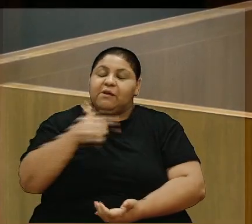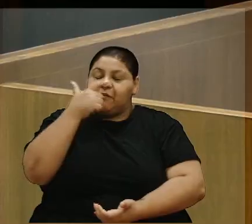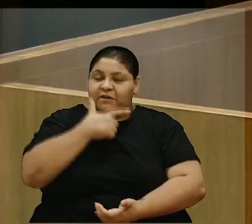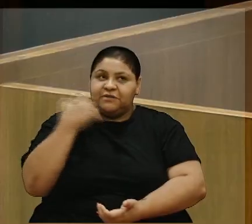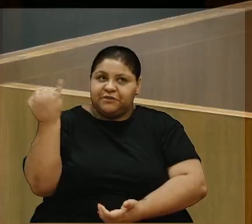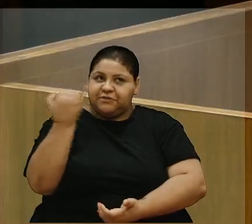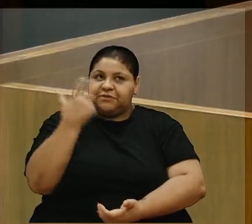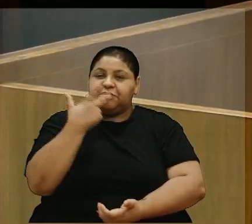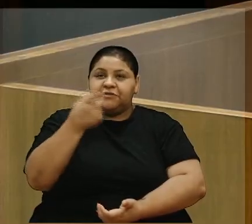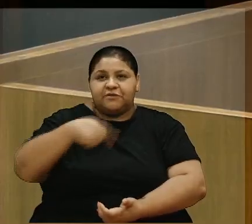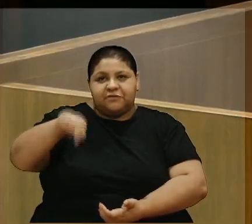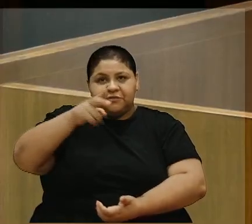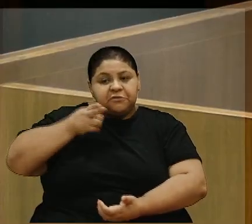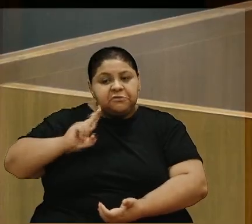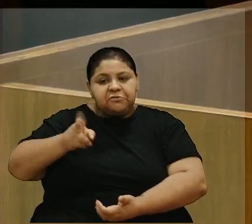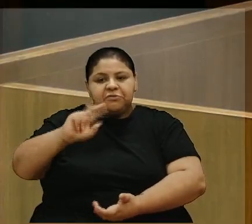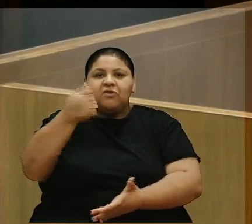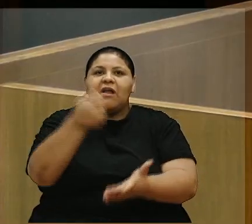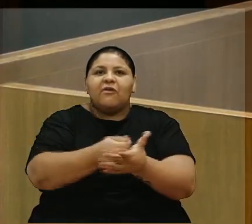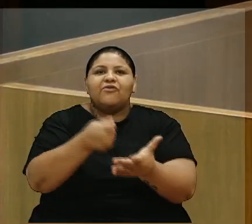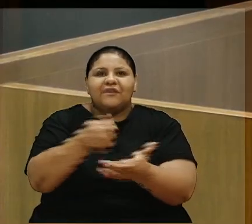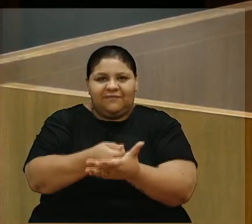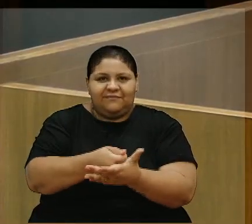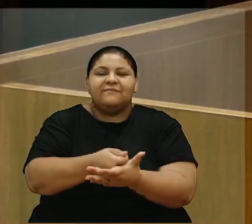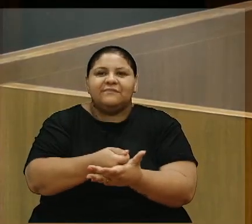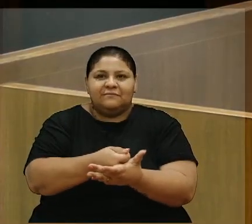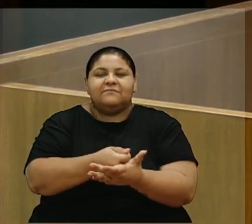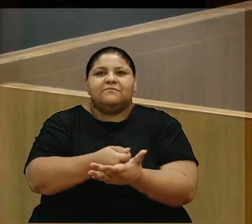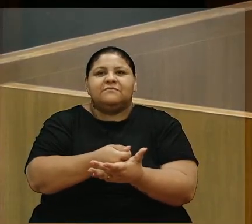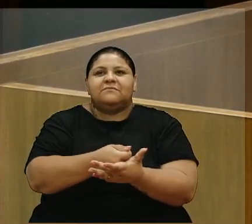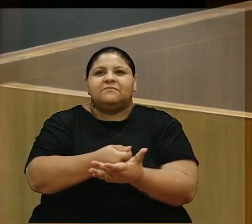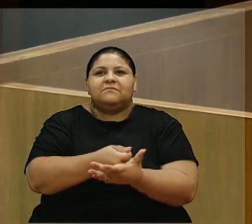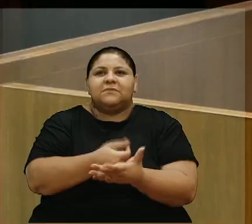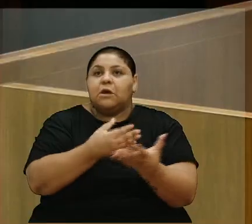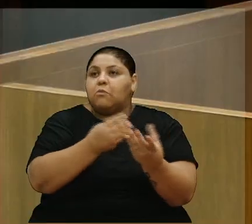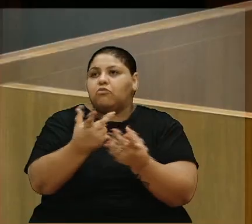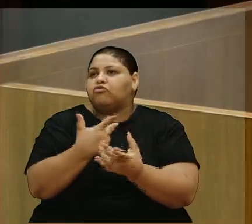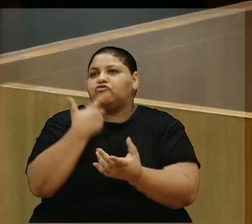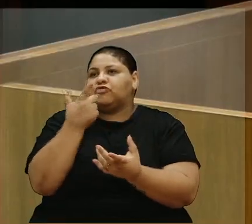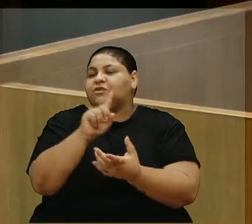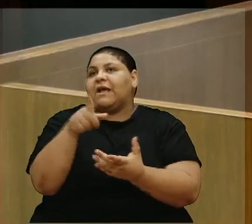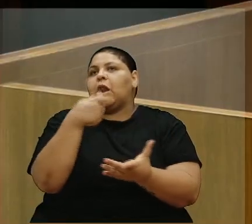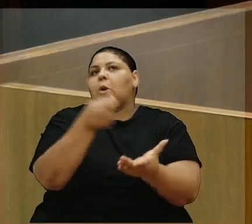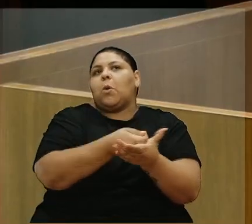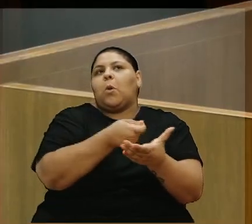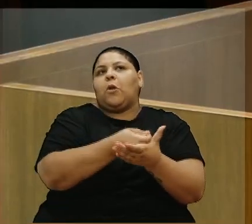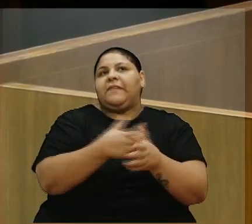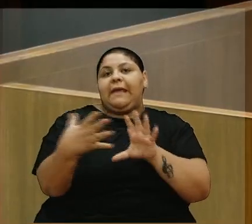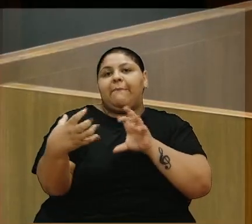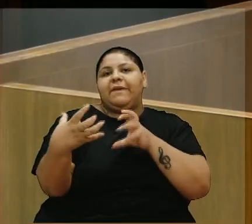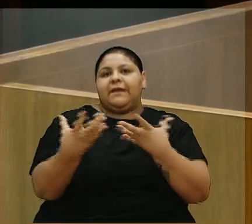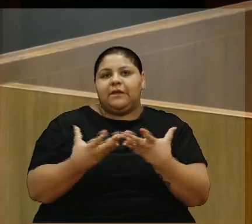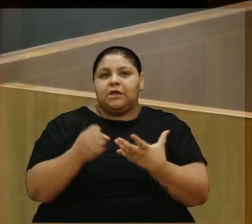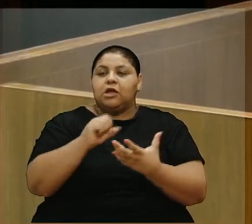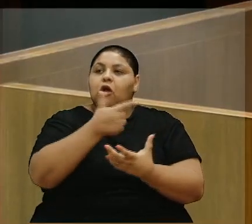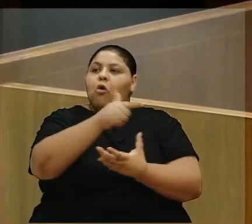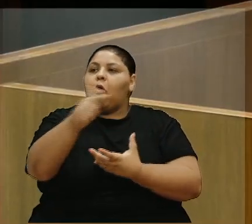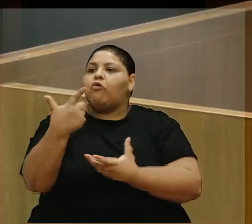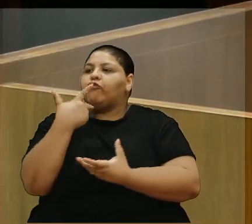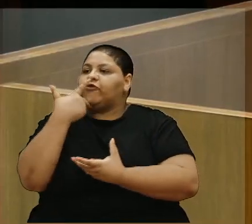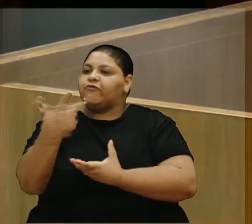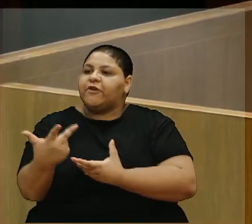dizer que nós vamos continuar lutando, né? Muitos dizem que não é luta, que é briga. Outros